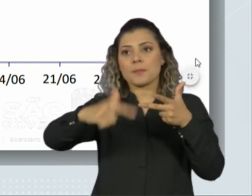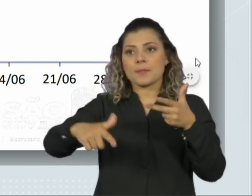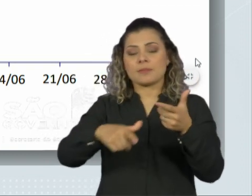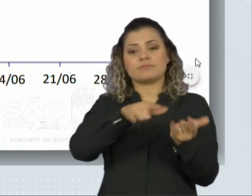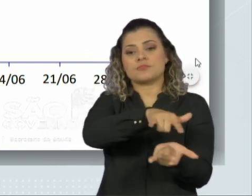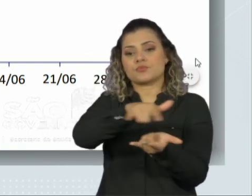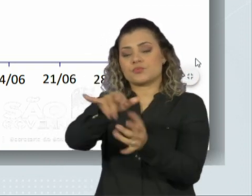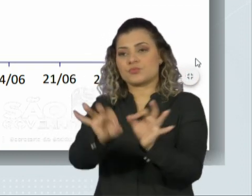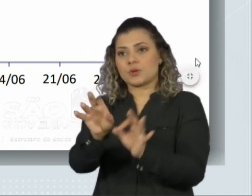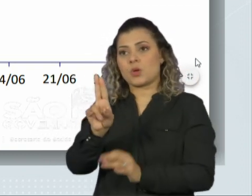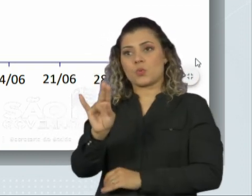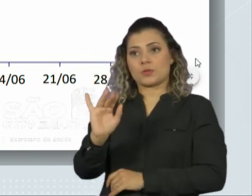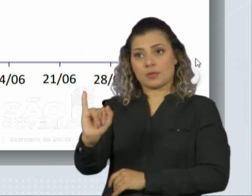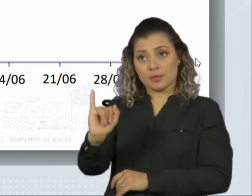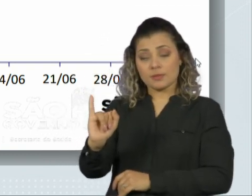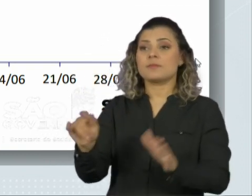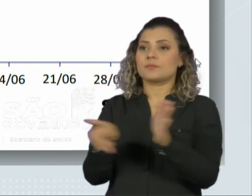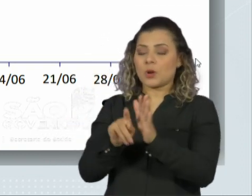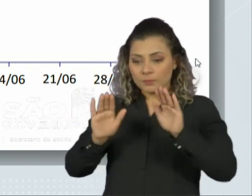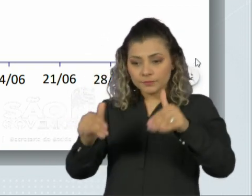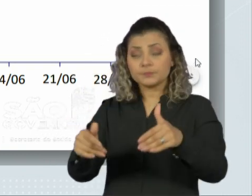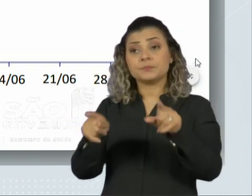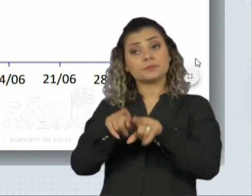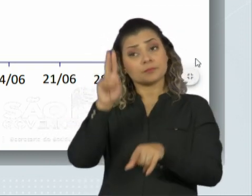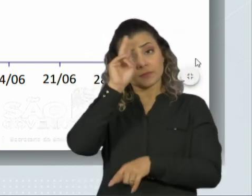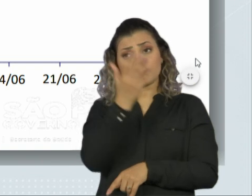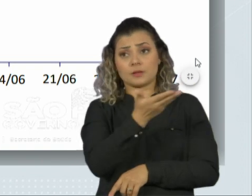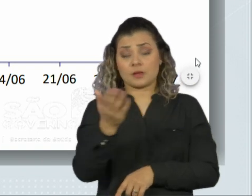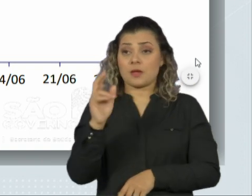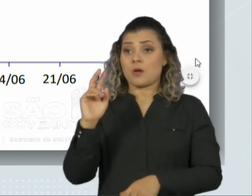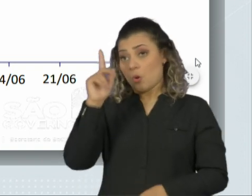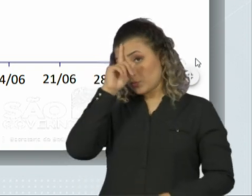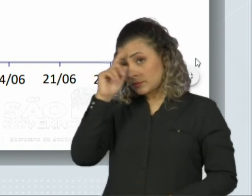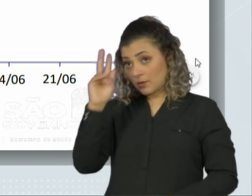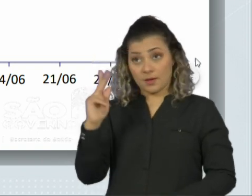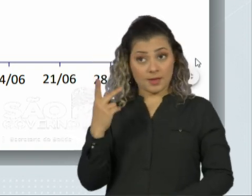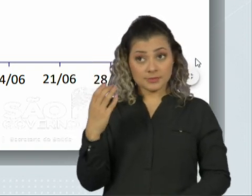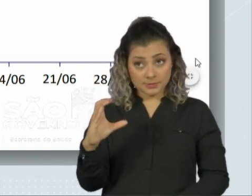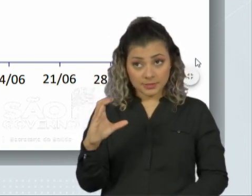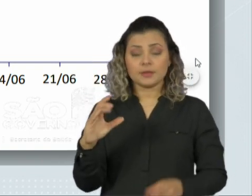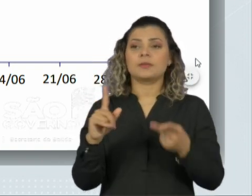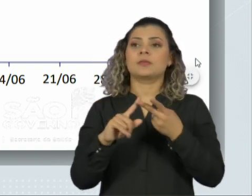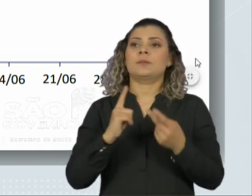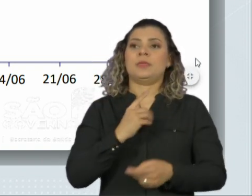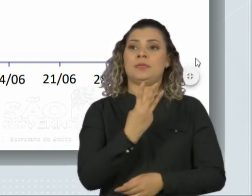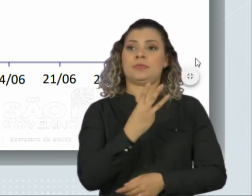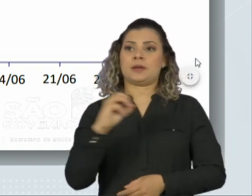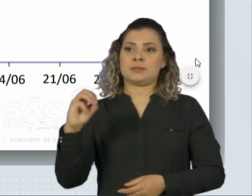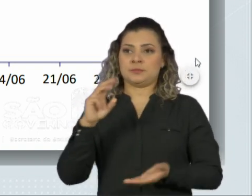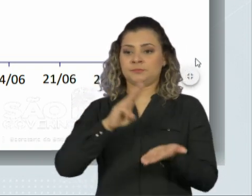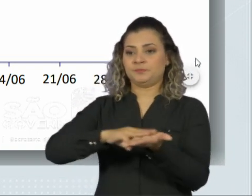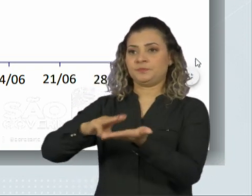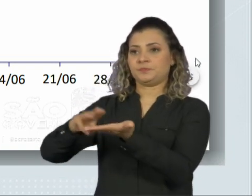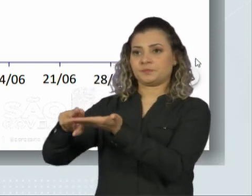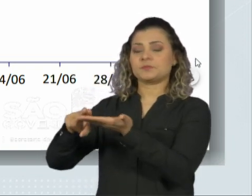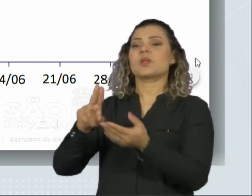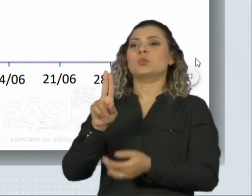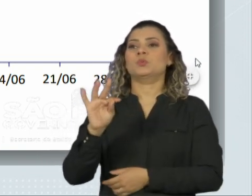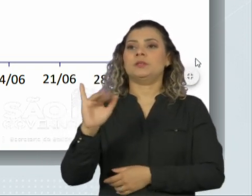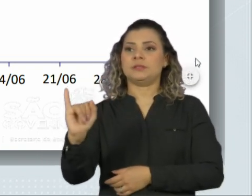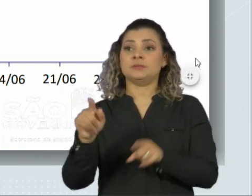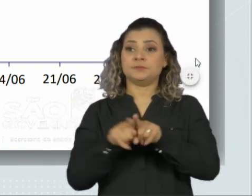UTIs especializados. Lembrando aqui, por exemplo, que tanto o Hospital das Clínicas, com 300 leitos de UTI, quanto o Hospital Emílio